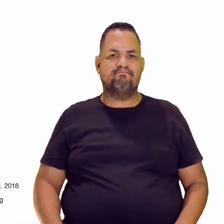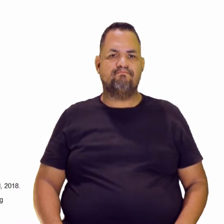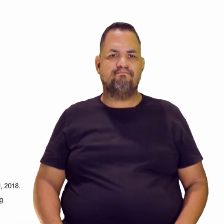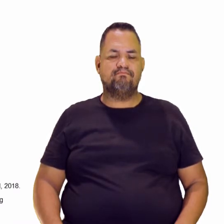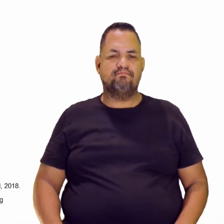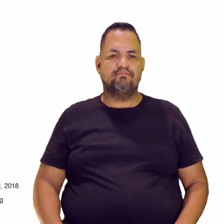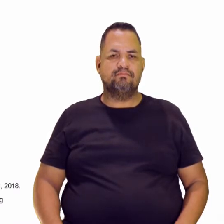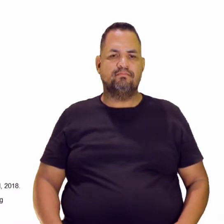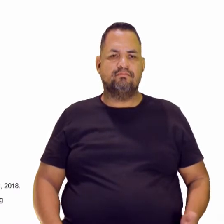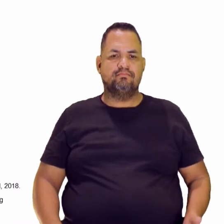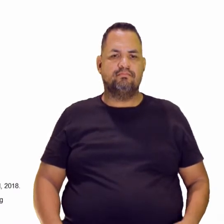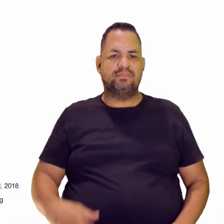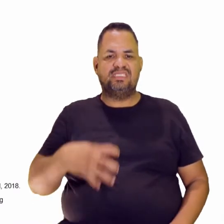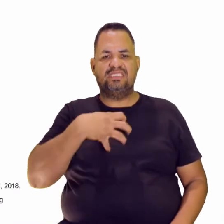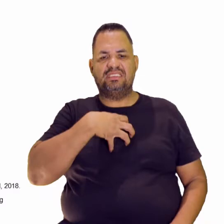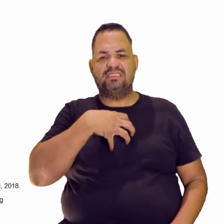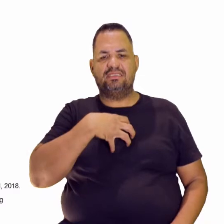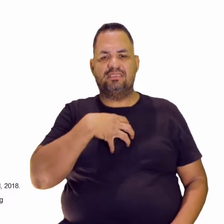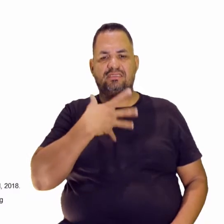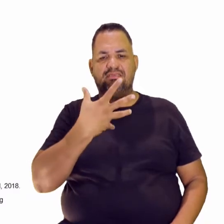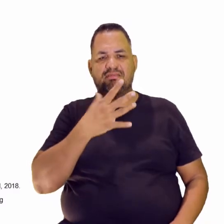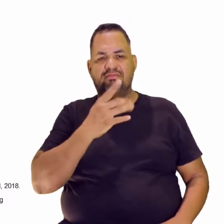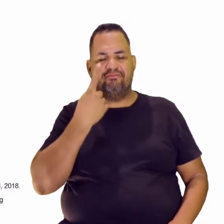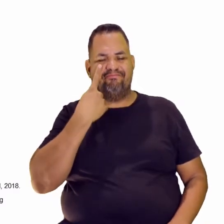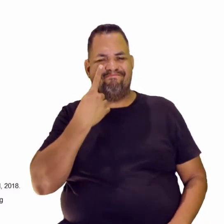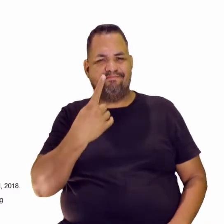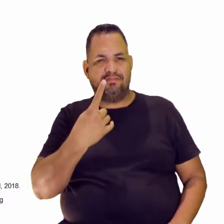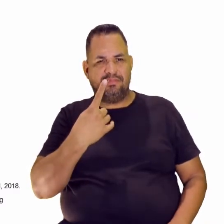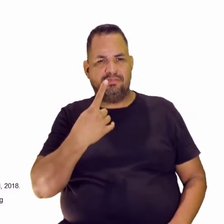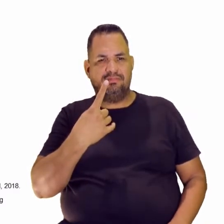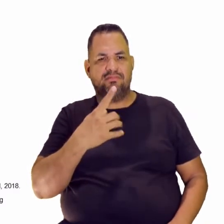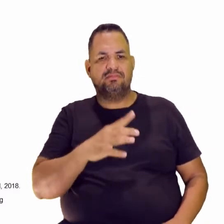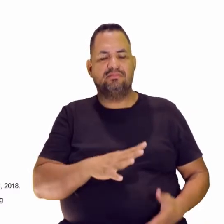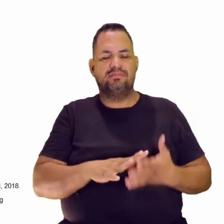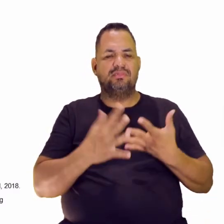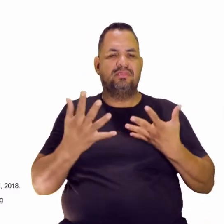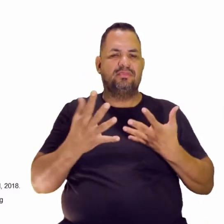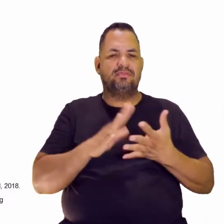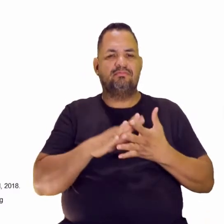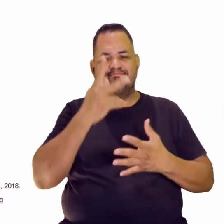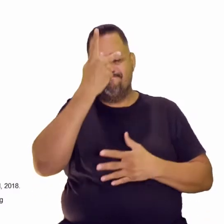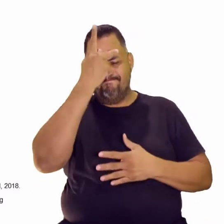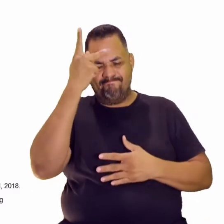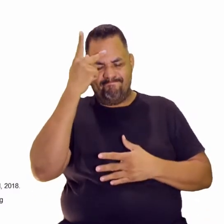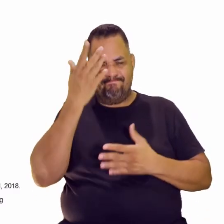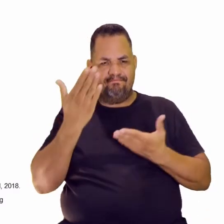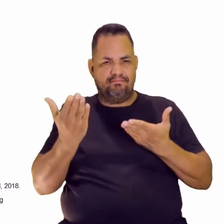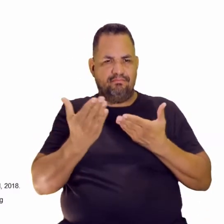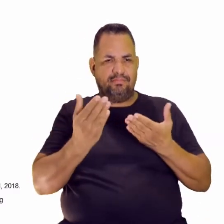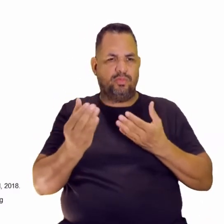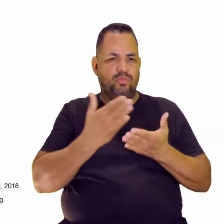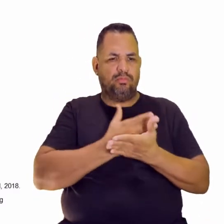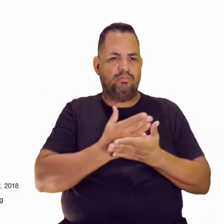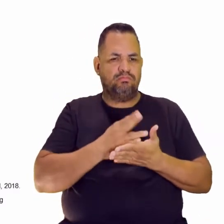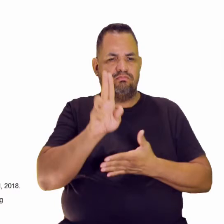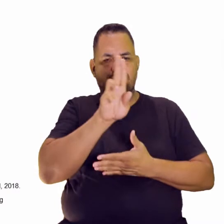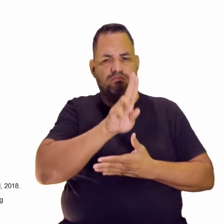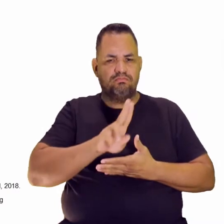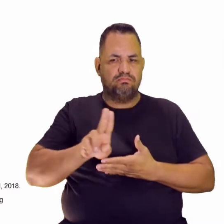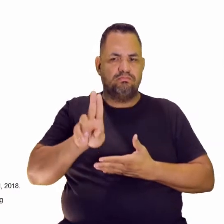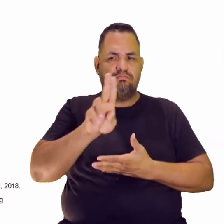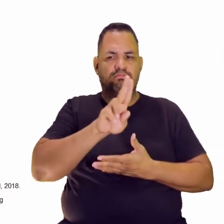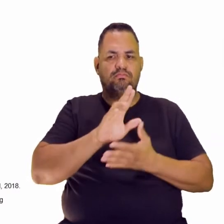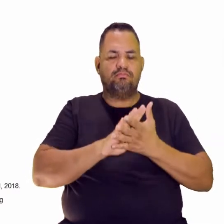compadece dessas pessoas, né? Ele se identifica com essas pessoas e passa a usar